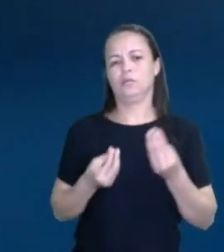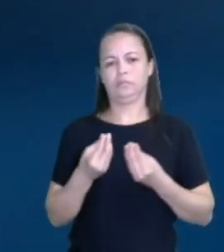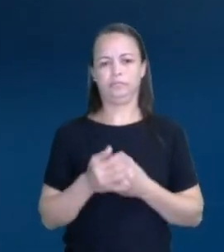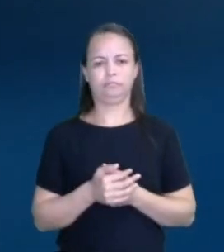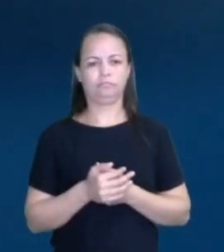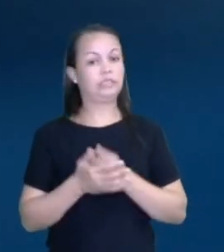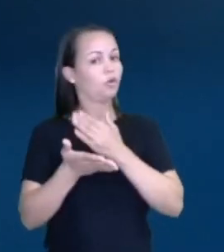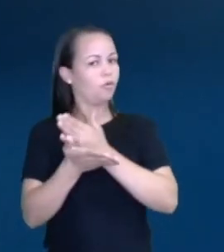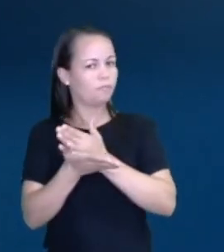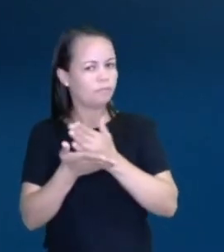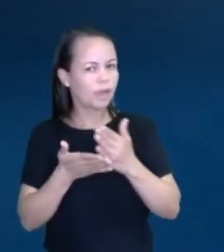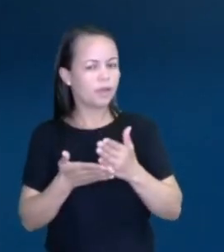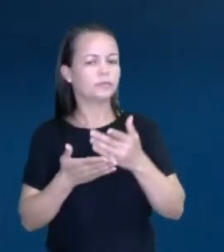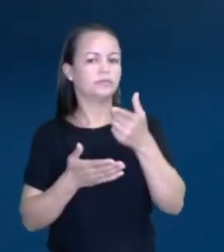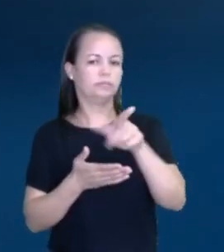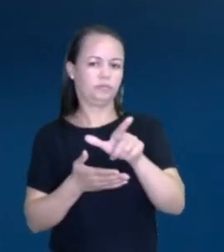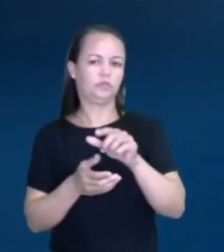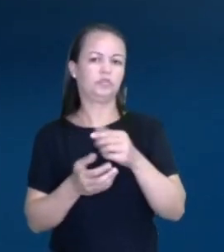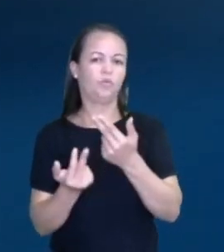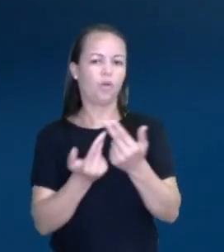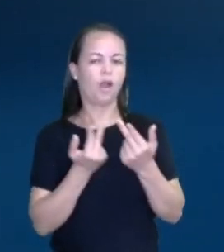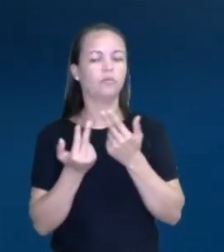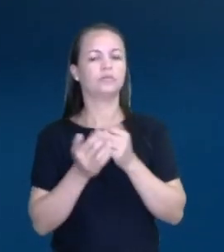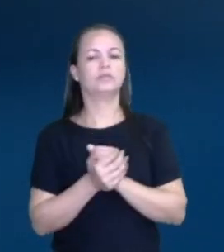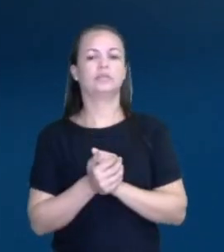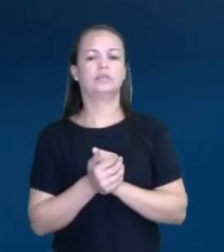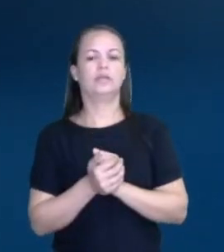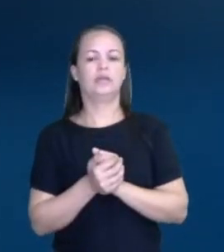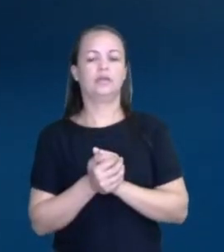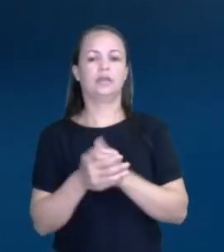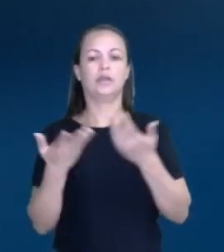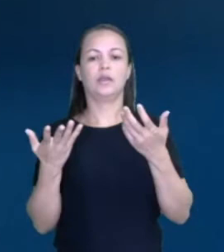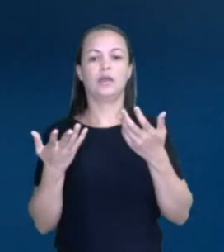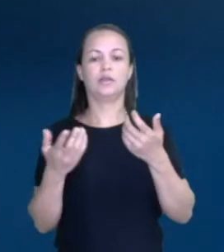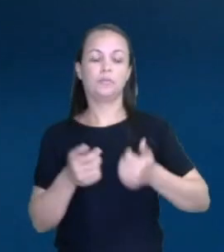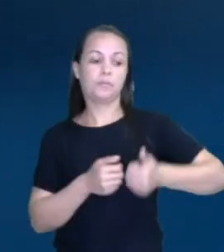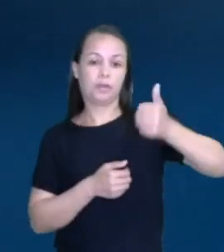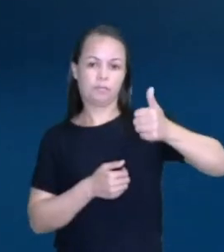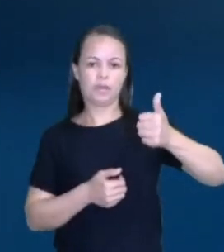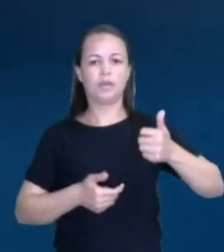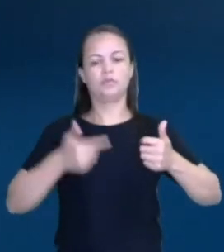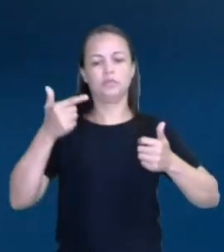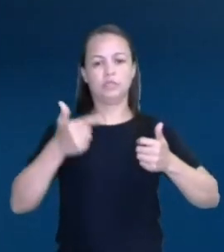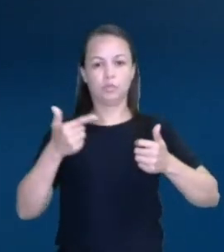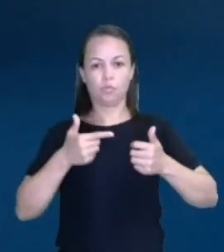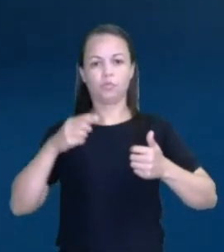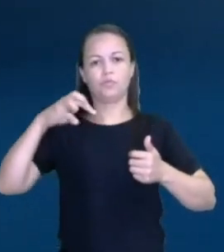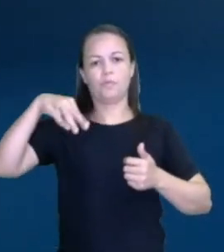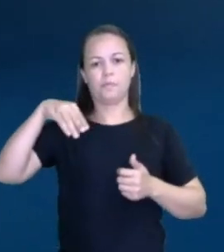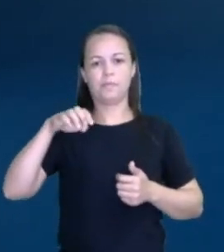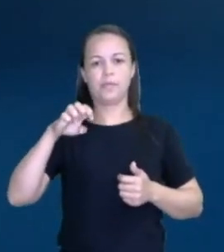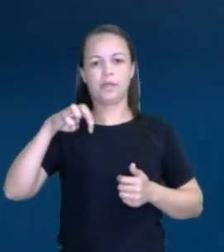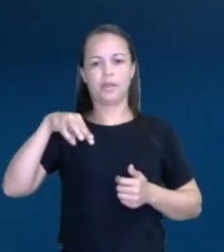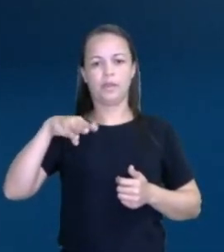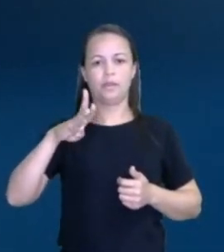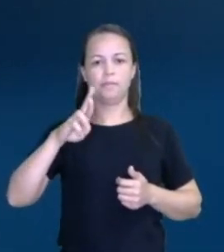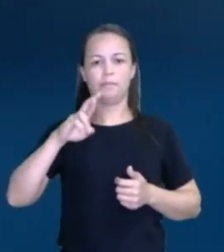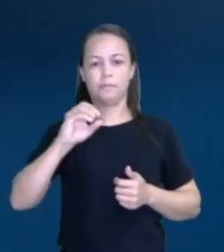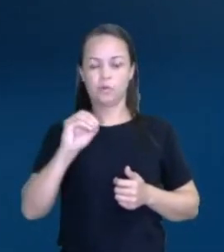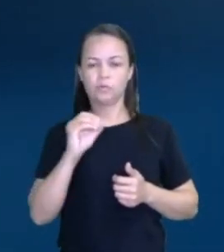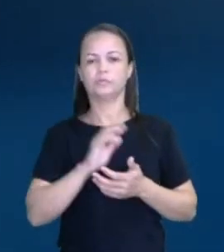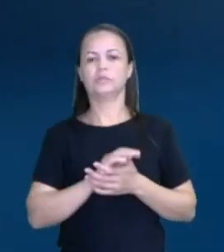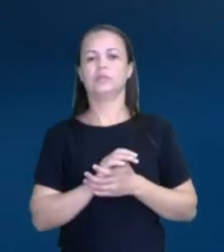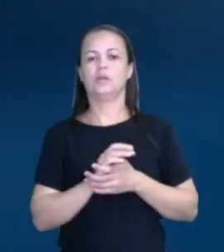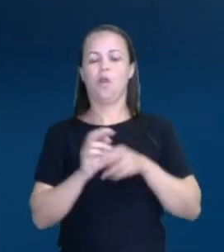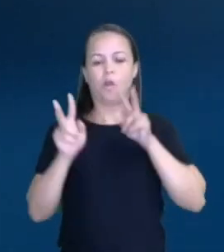jeito. Separa, identifica quem é primeiro e segundo membro, dá uma analisada e vê quais são